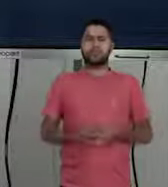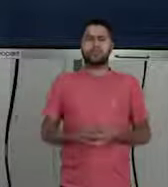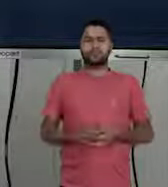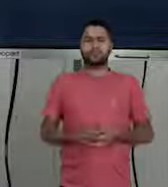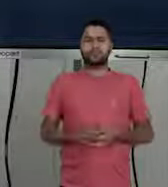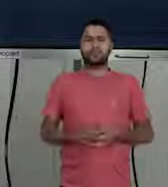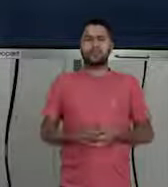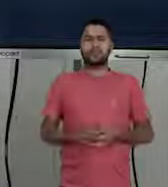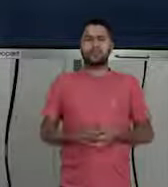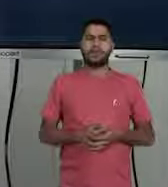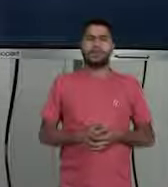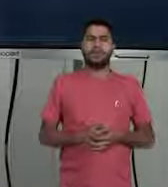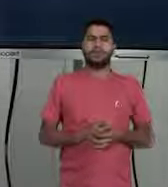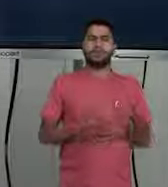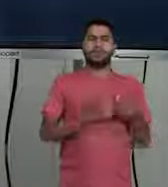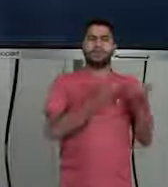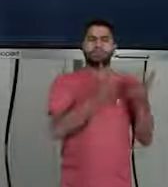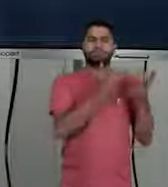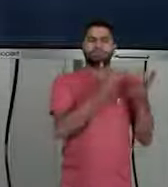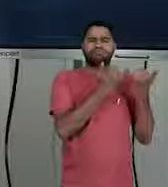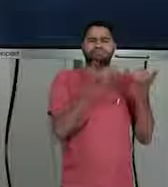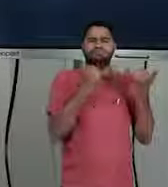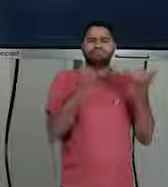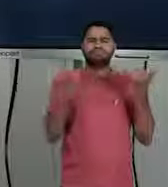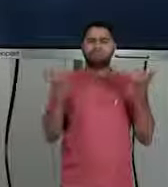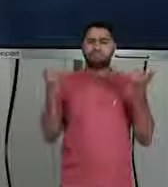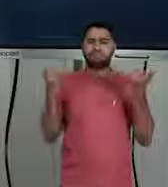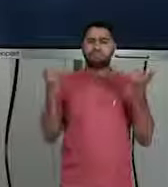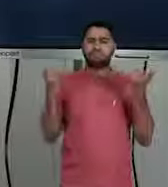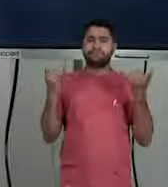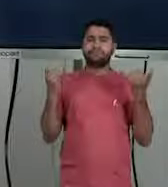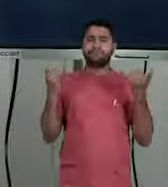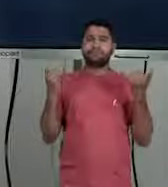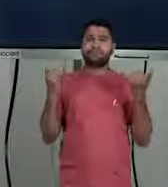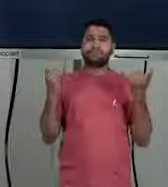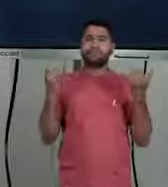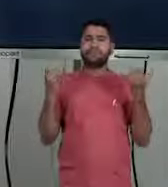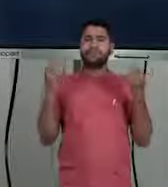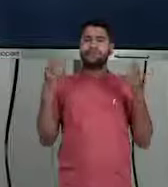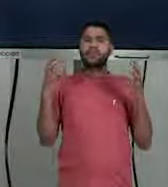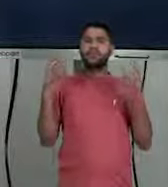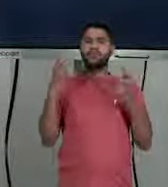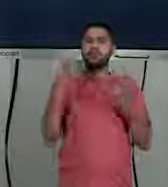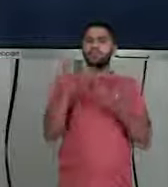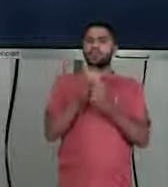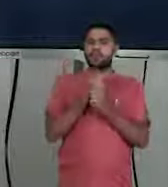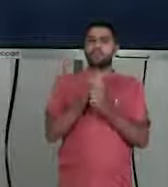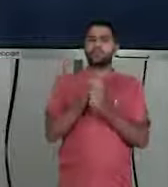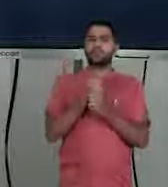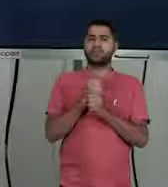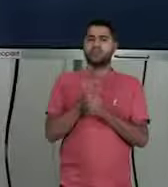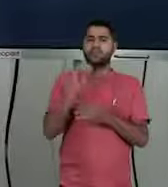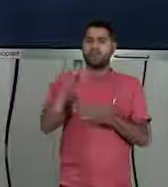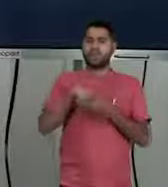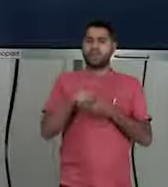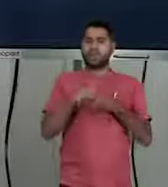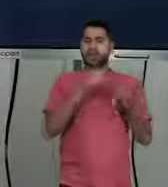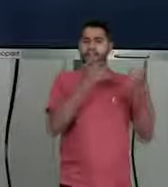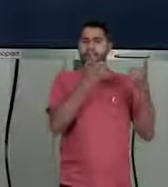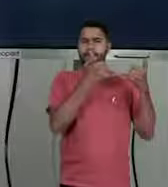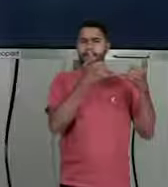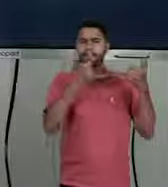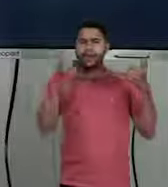a corrente está passando dentro de um fio, está sendo conduzida ali por dentro de um fio.